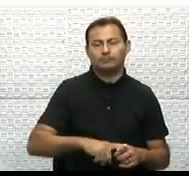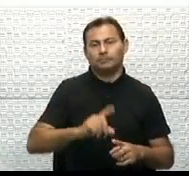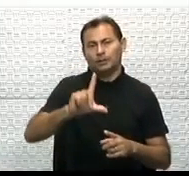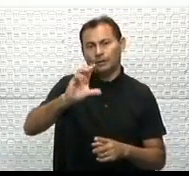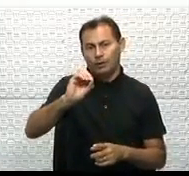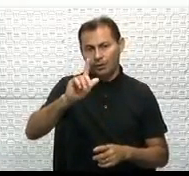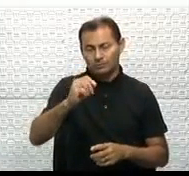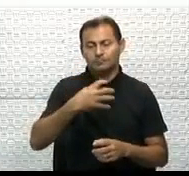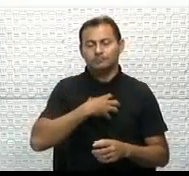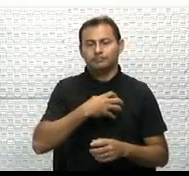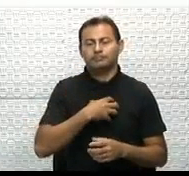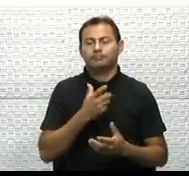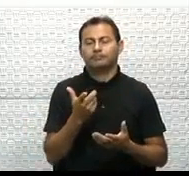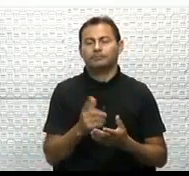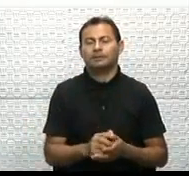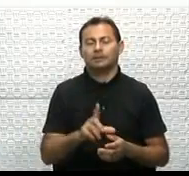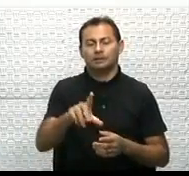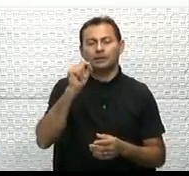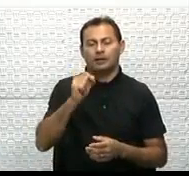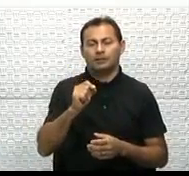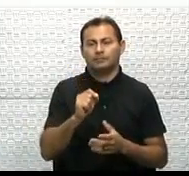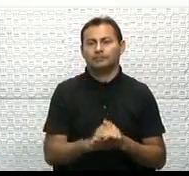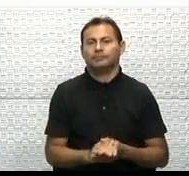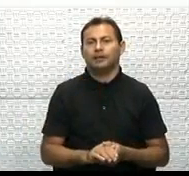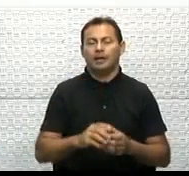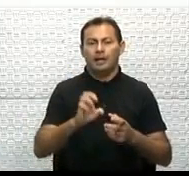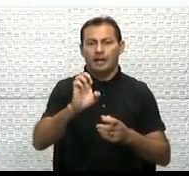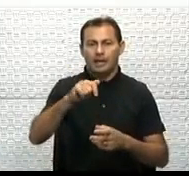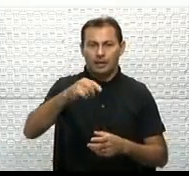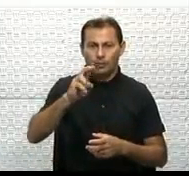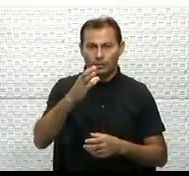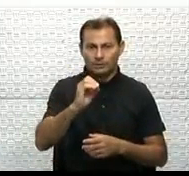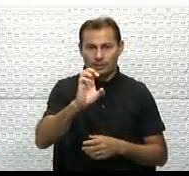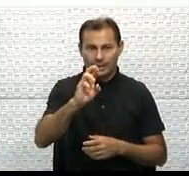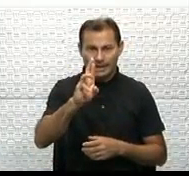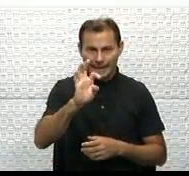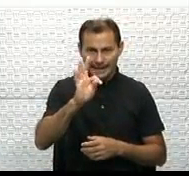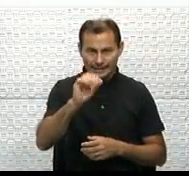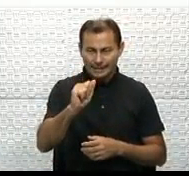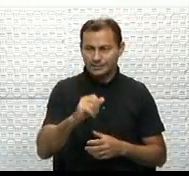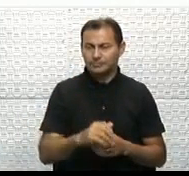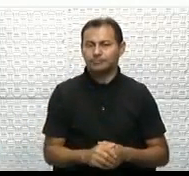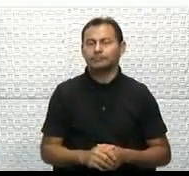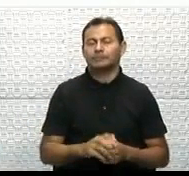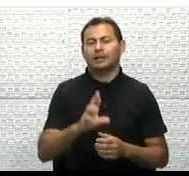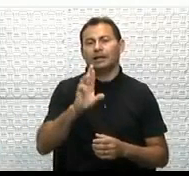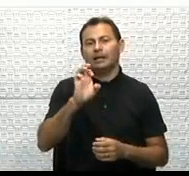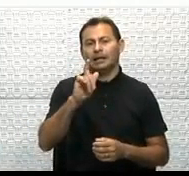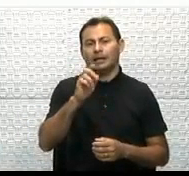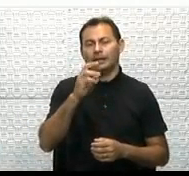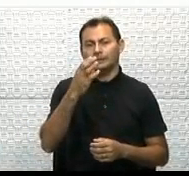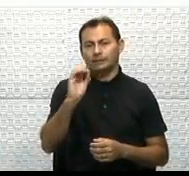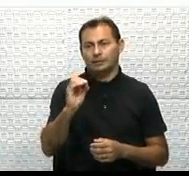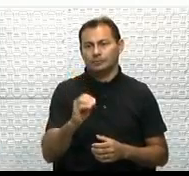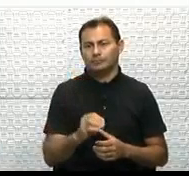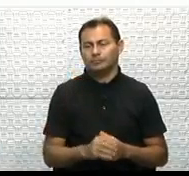Logo, faz sentido determinarmos a equação da reta de regressão.